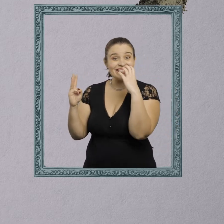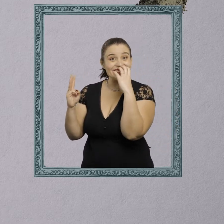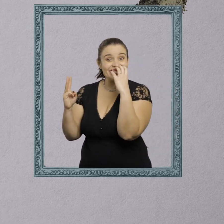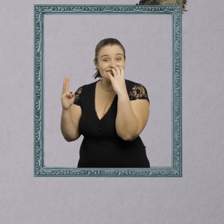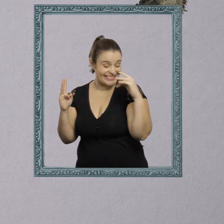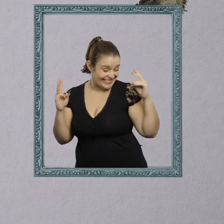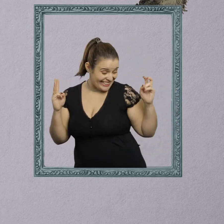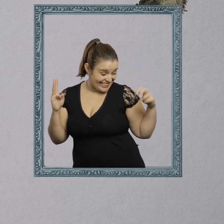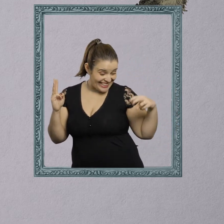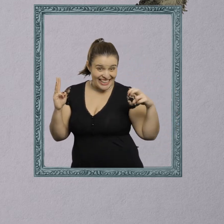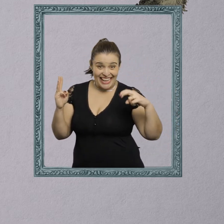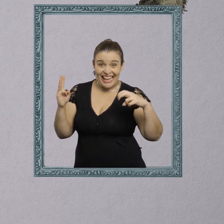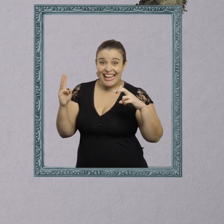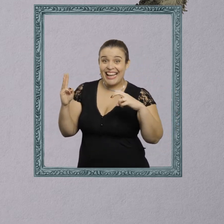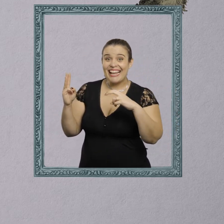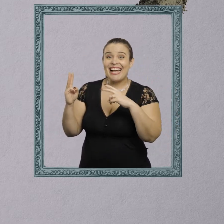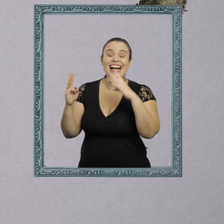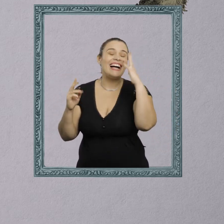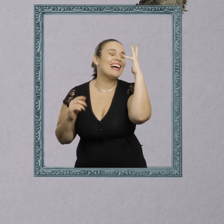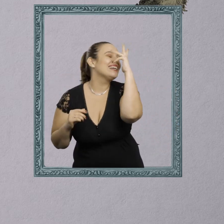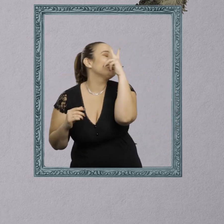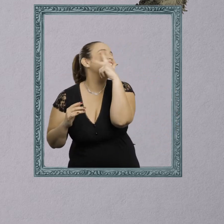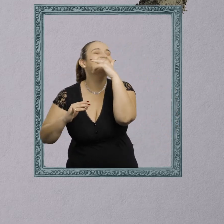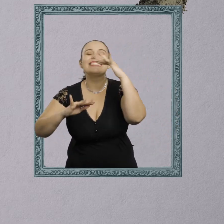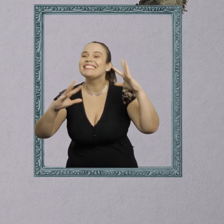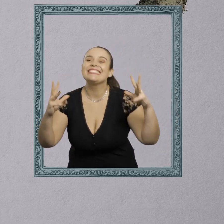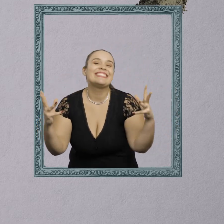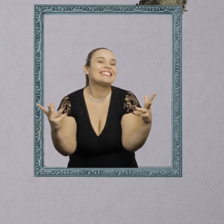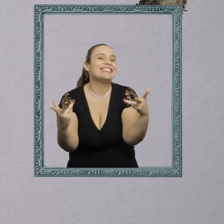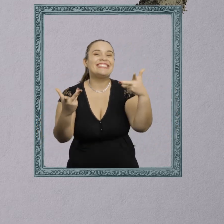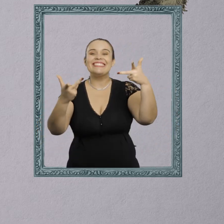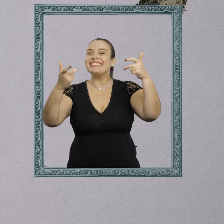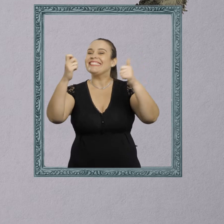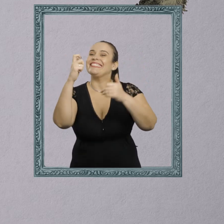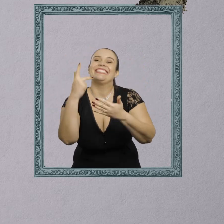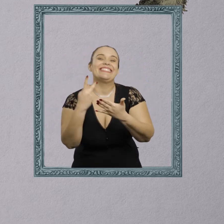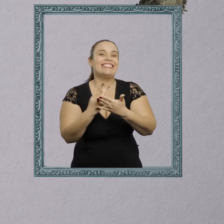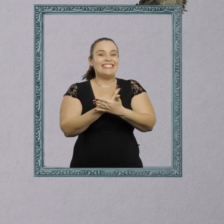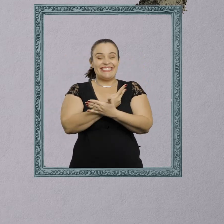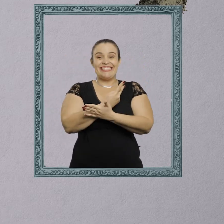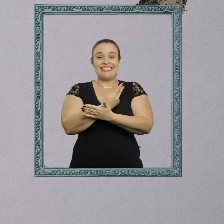entrou correndo no quarto. Foi a cena mais linda que já se viu.